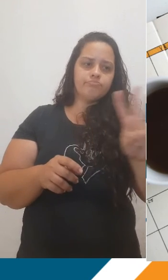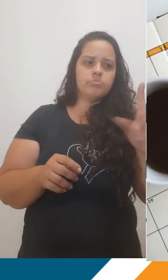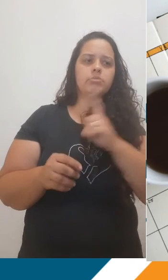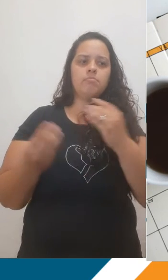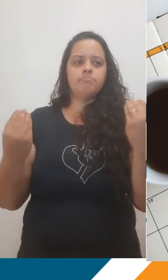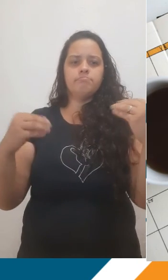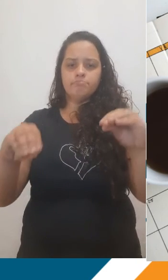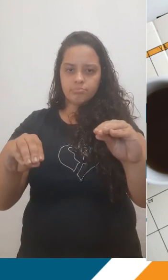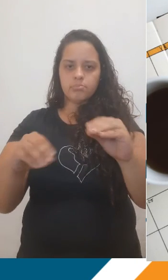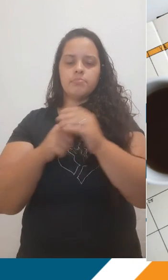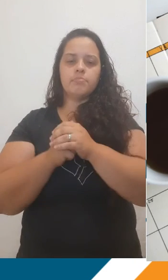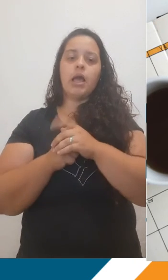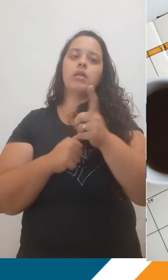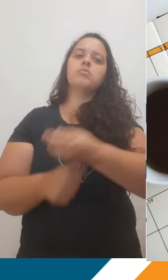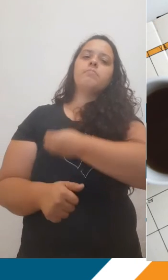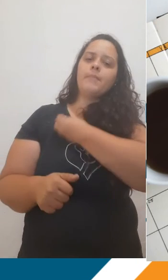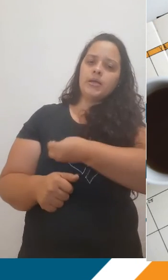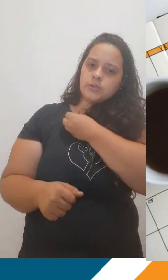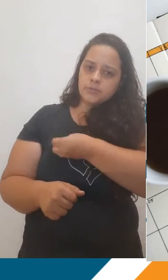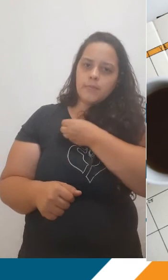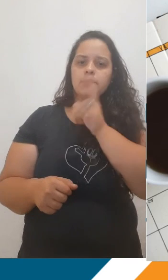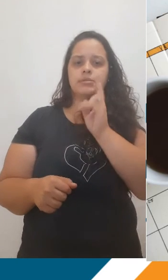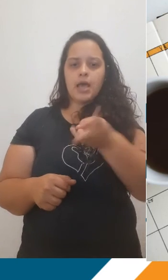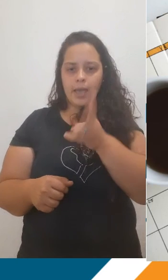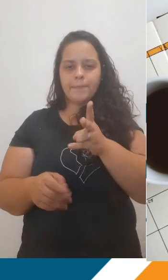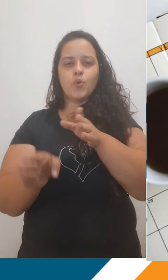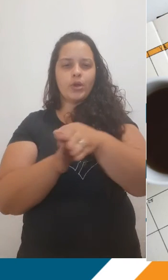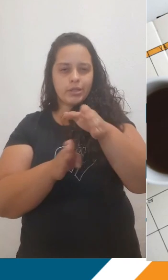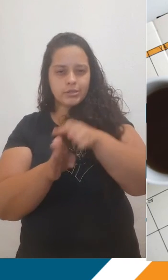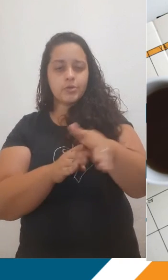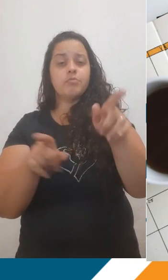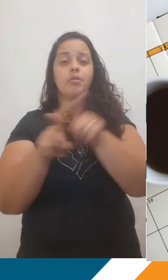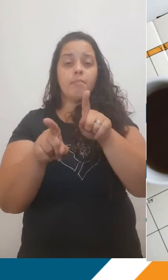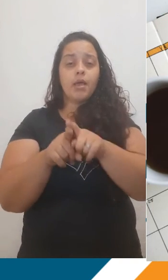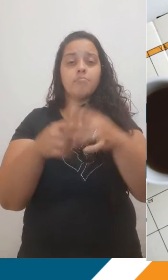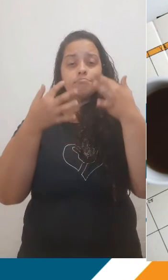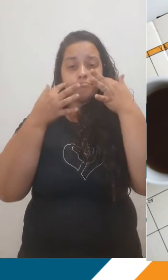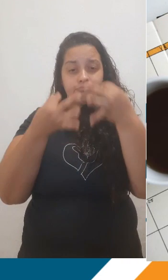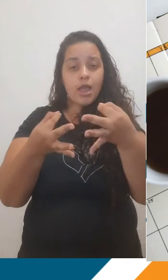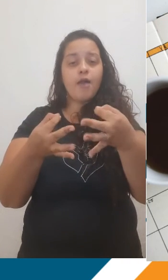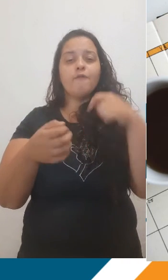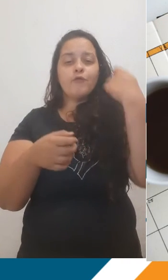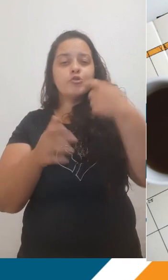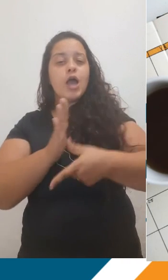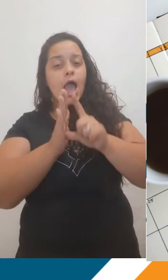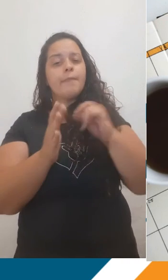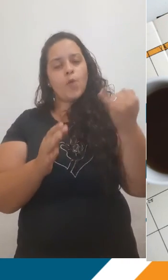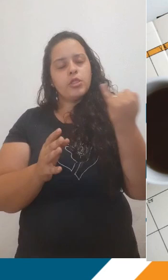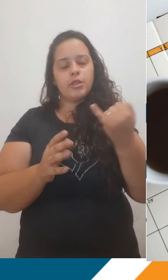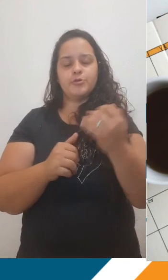abaixo. Então não deixem de participar das orientações lá e dar uma checada nos vídeos anteriores, né? É